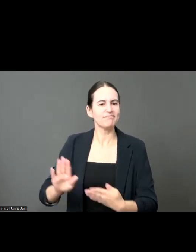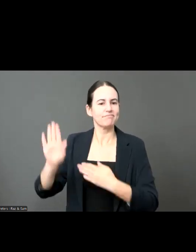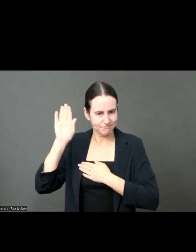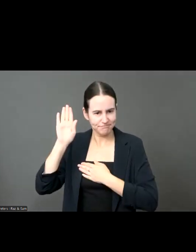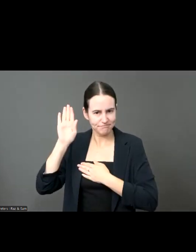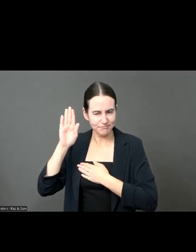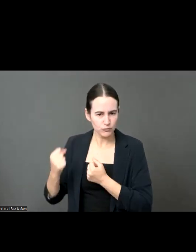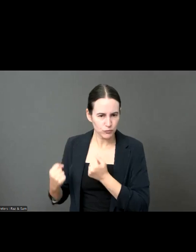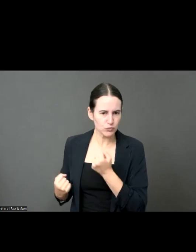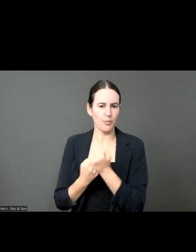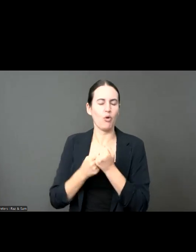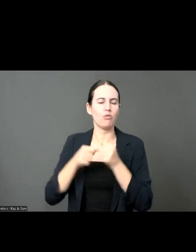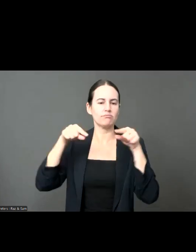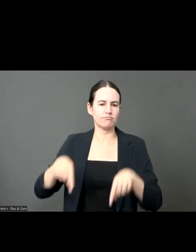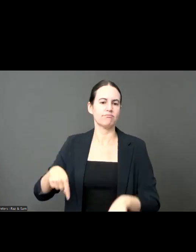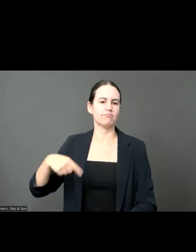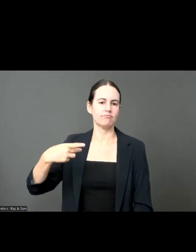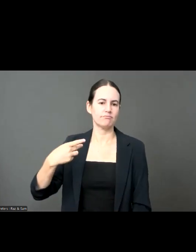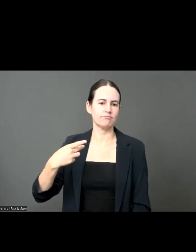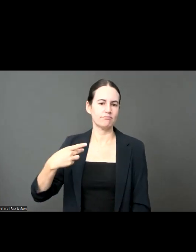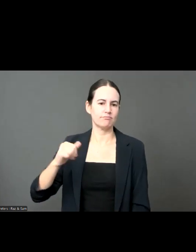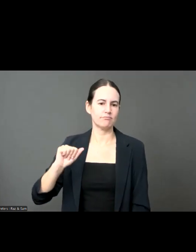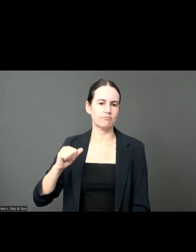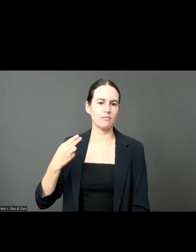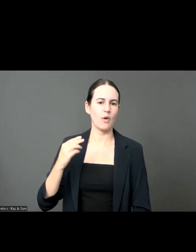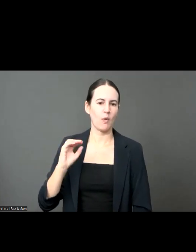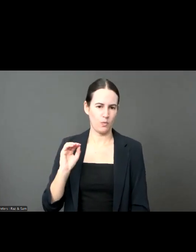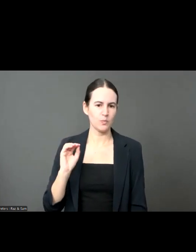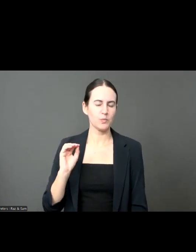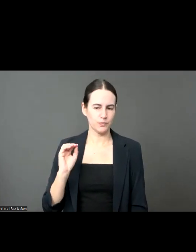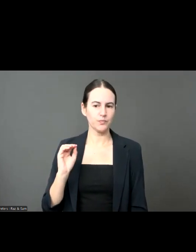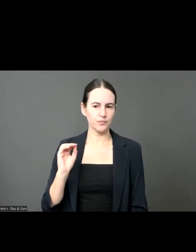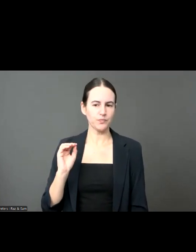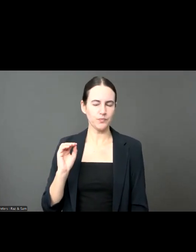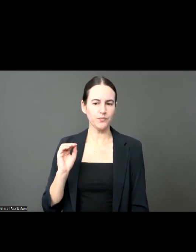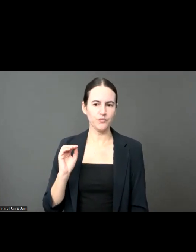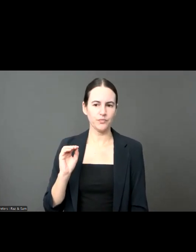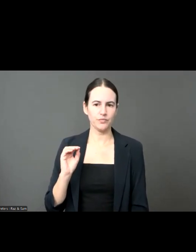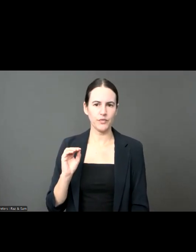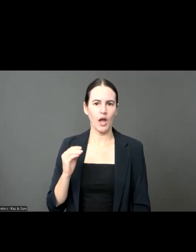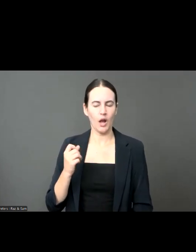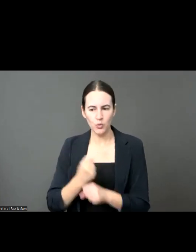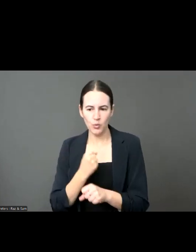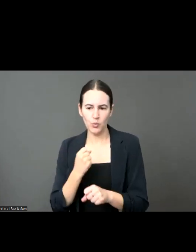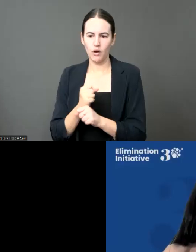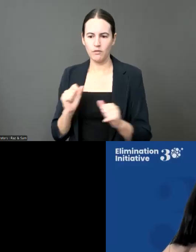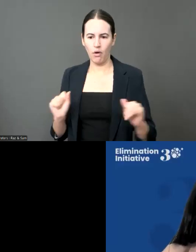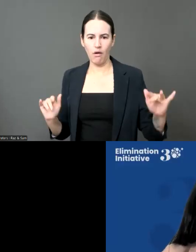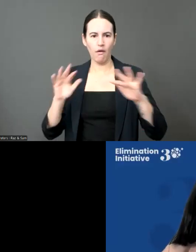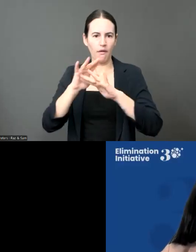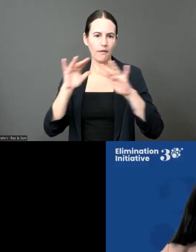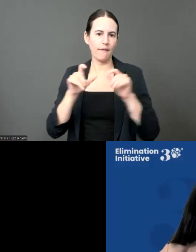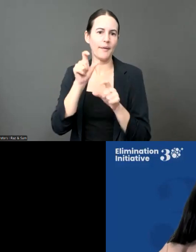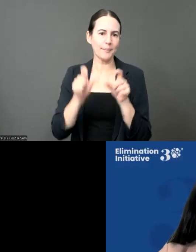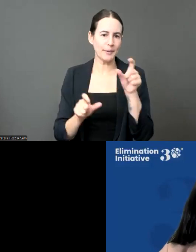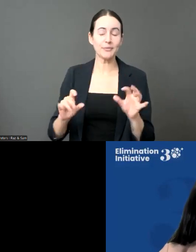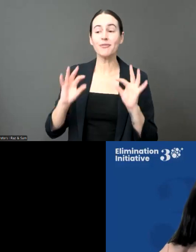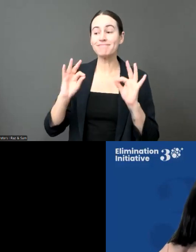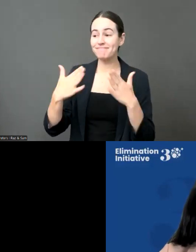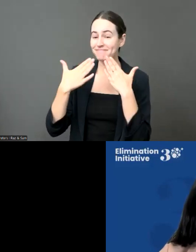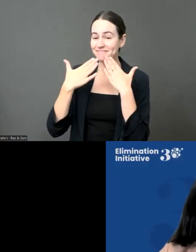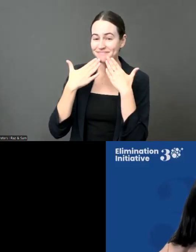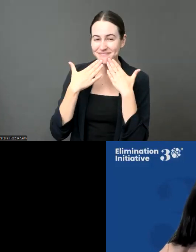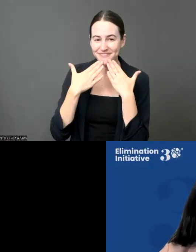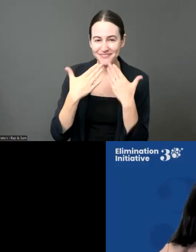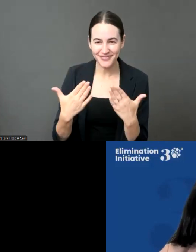e respeitando justamente a inovação nessa direção. Quero agradecer-lhes a todos, estamos atentos e podem contar com a Colômbia. Muito